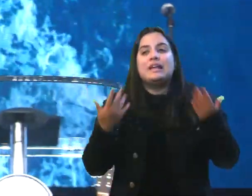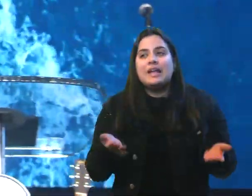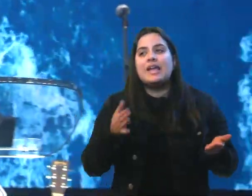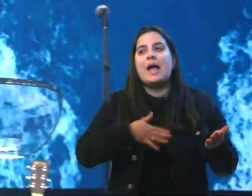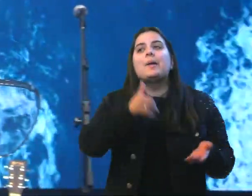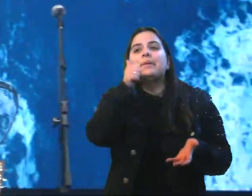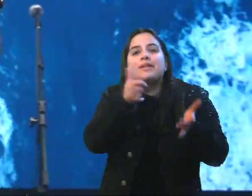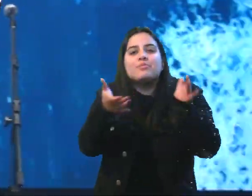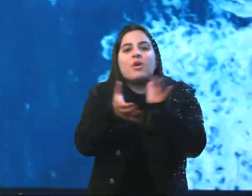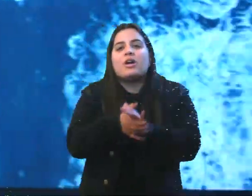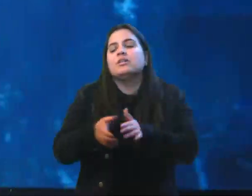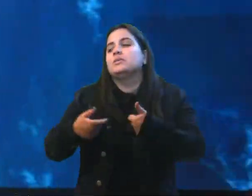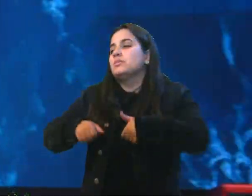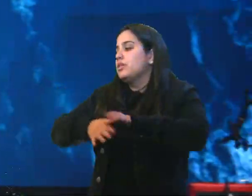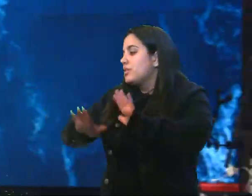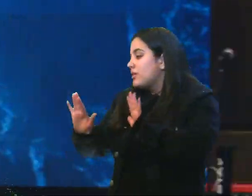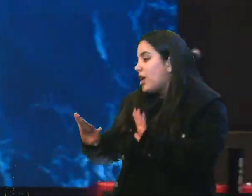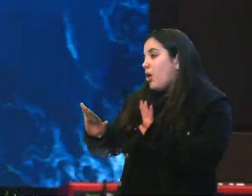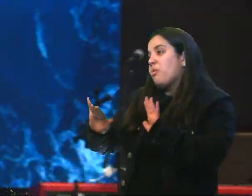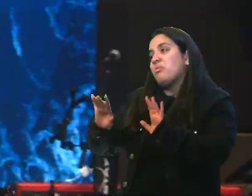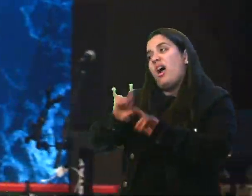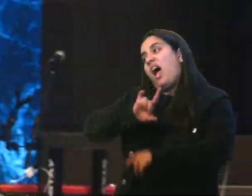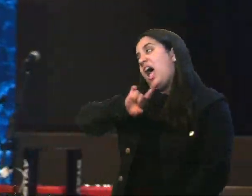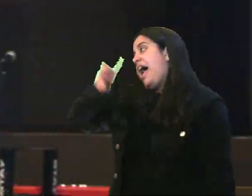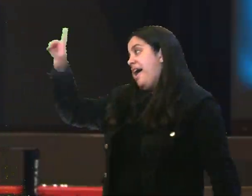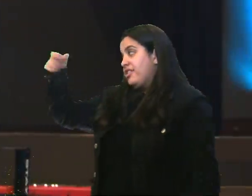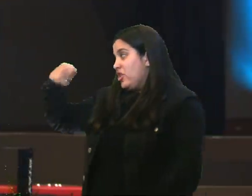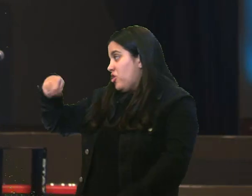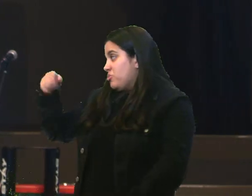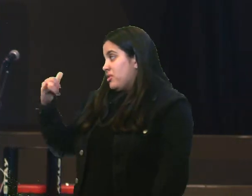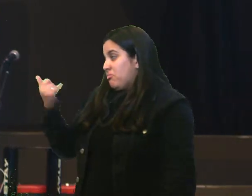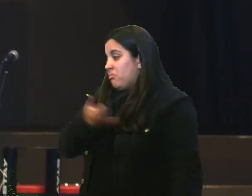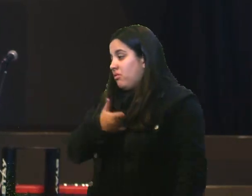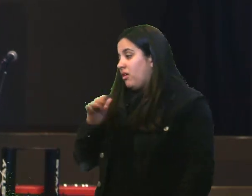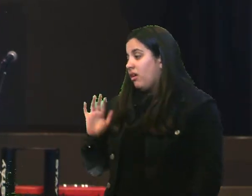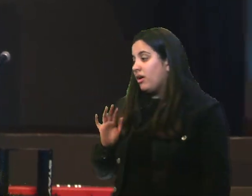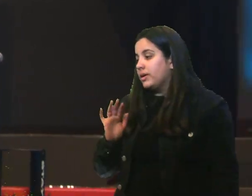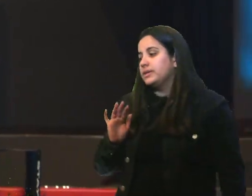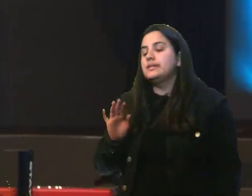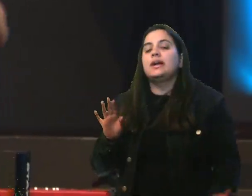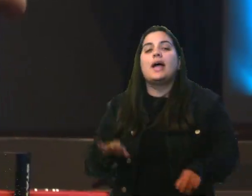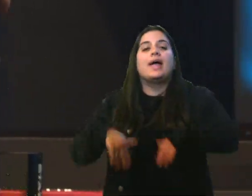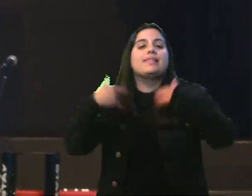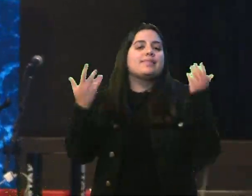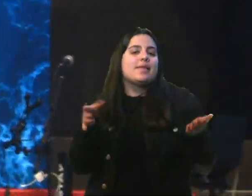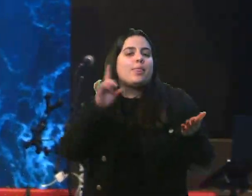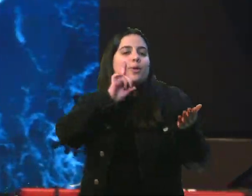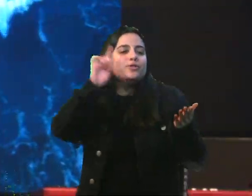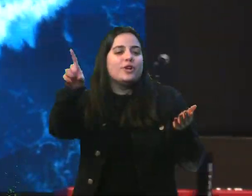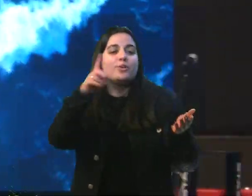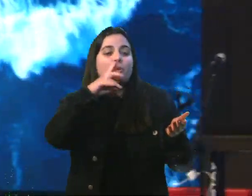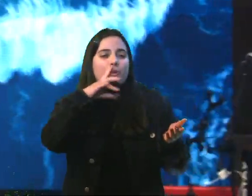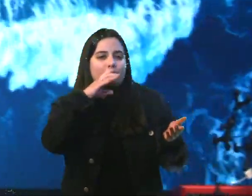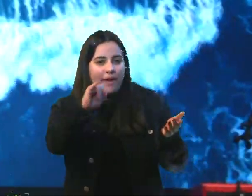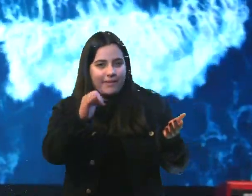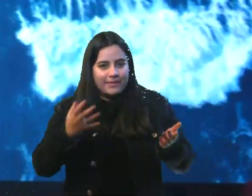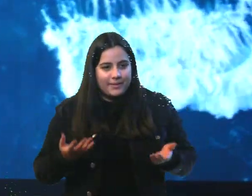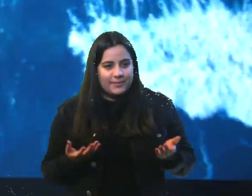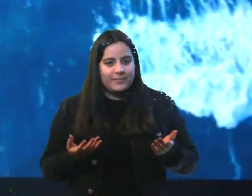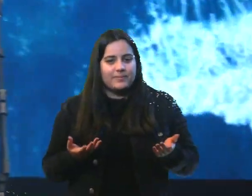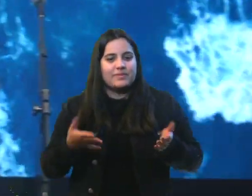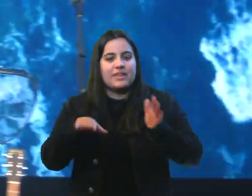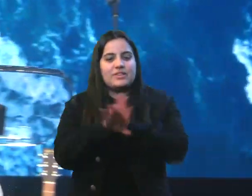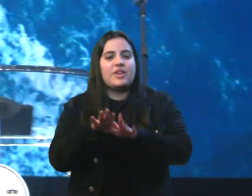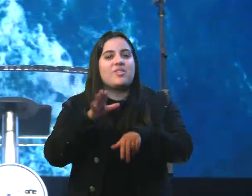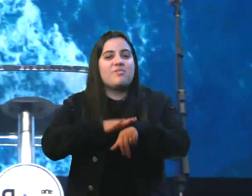eu não sei. Tenho que orar, Deus tem que convencer meu coração. Até que no dia dos pais. Chega na hora